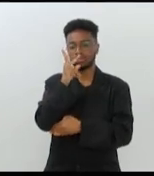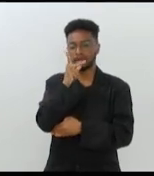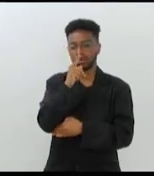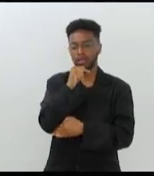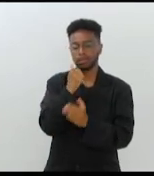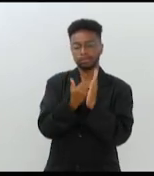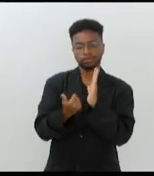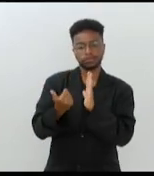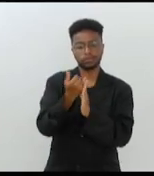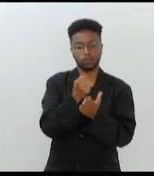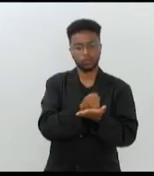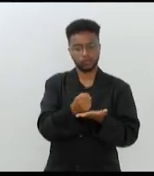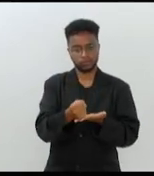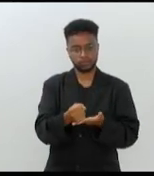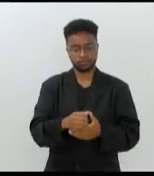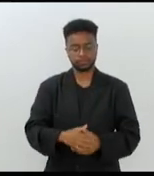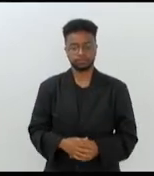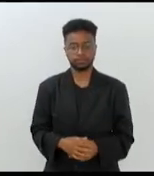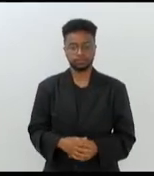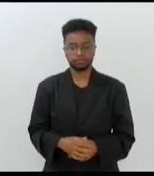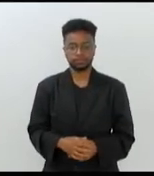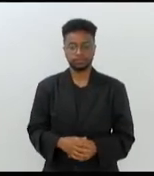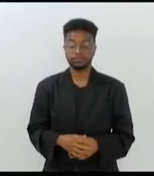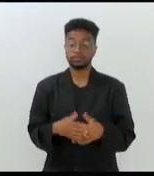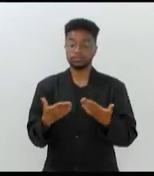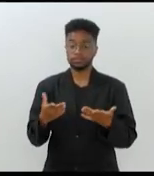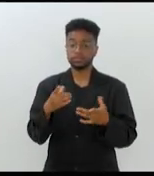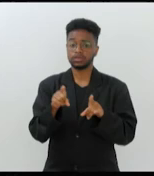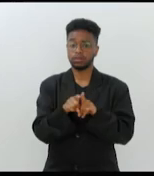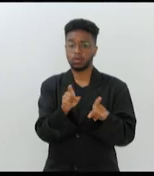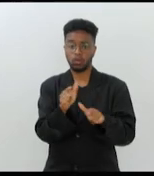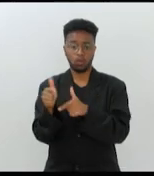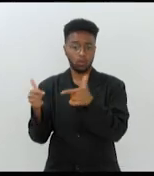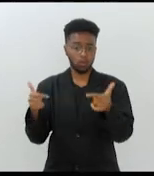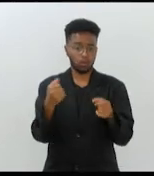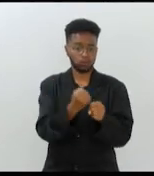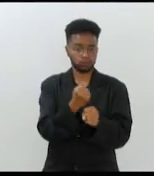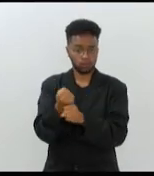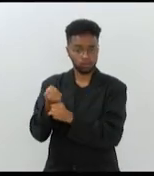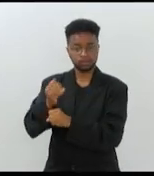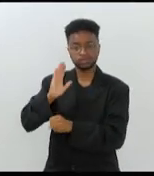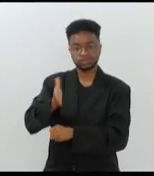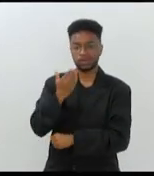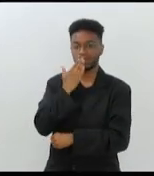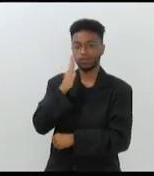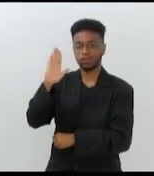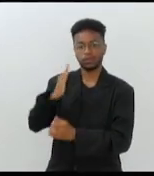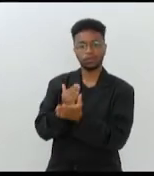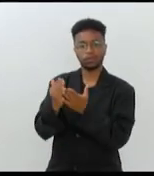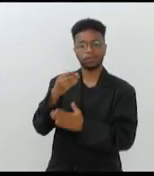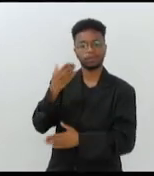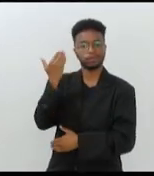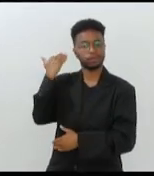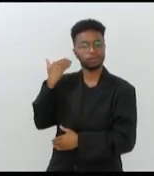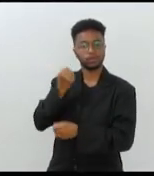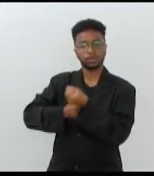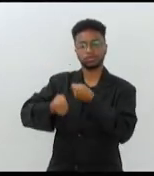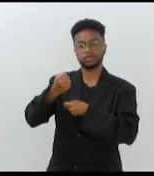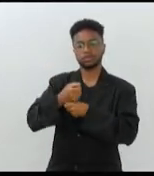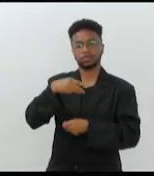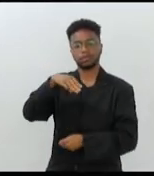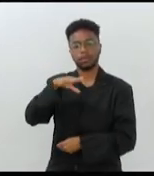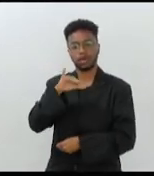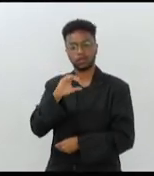de contratação. E todas as outras obras que foram prometidas desde maio de